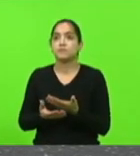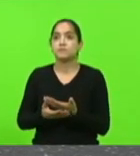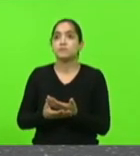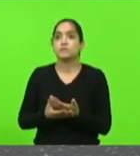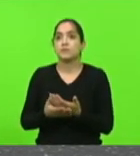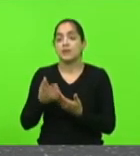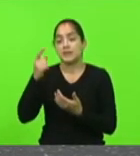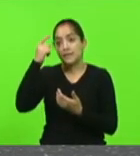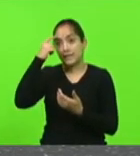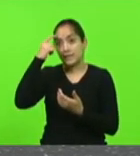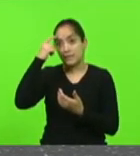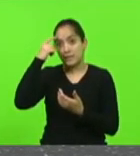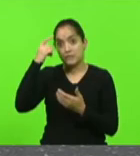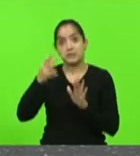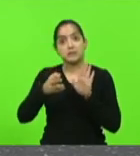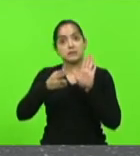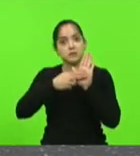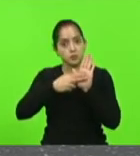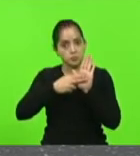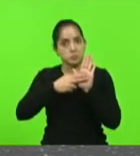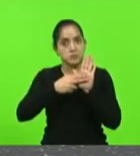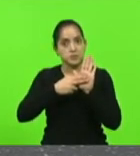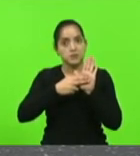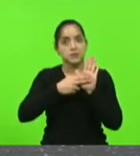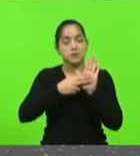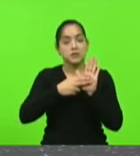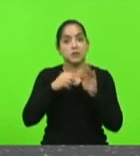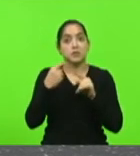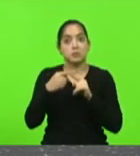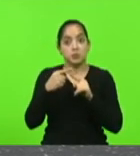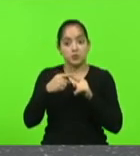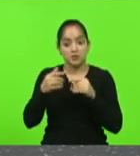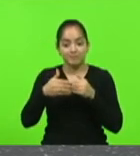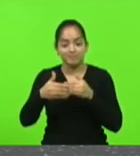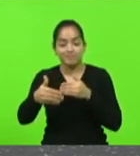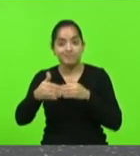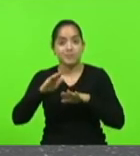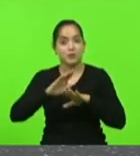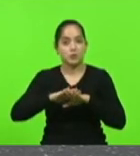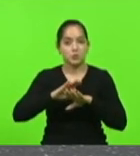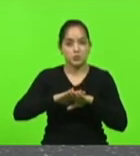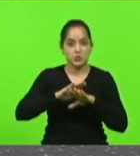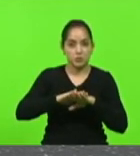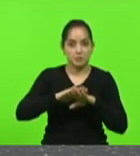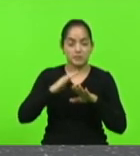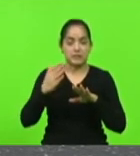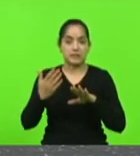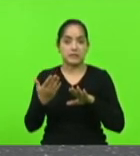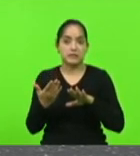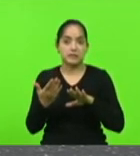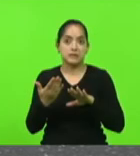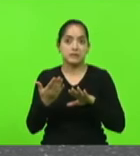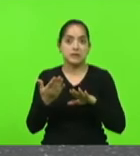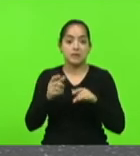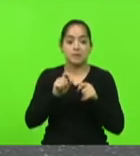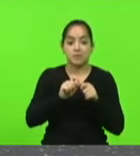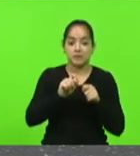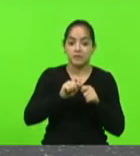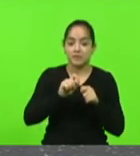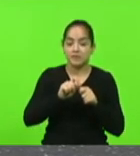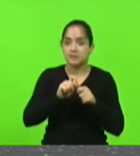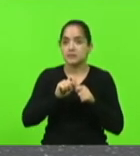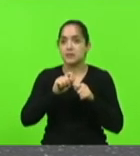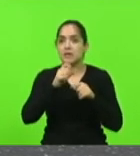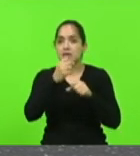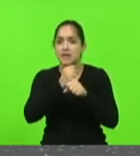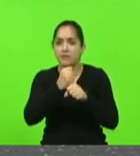pense bem antes de assumir a Secretaria de Educação, porque você não vai ter autonomia sequer para fazer as reformas, e